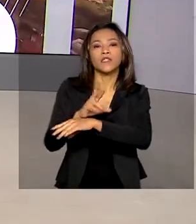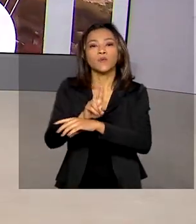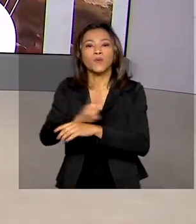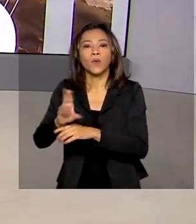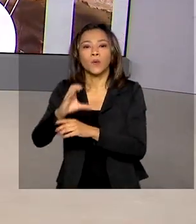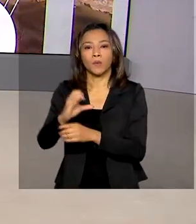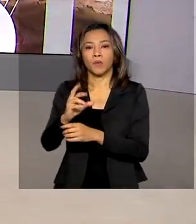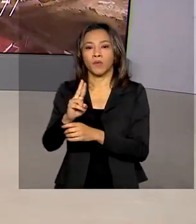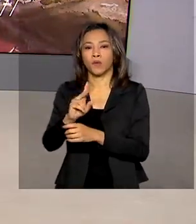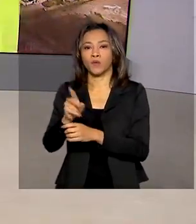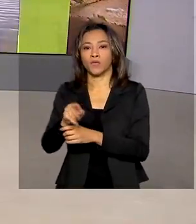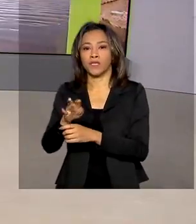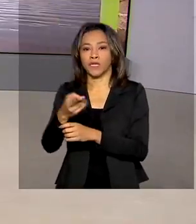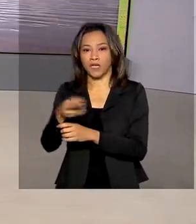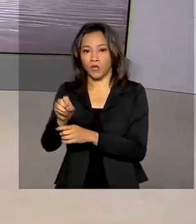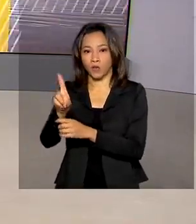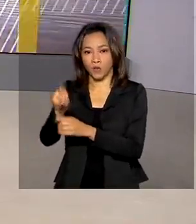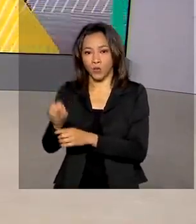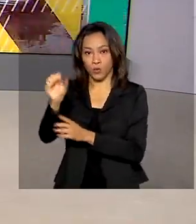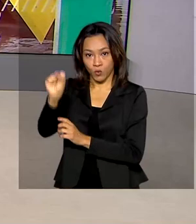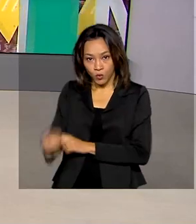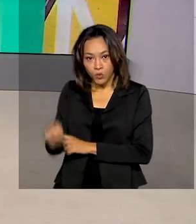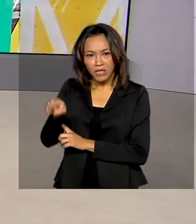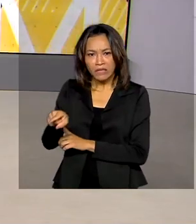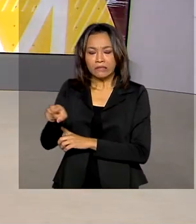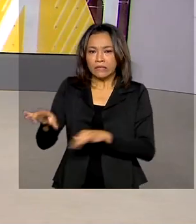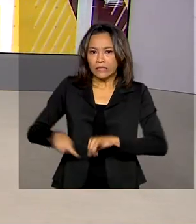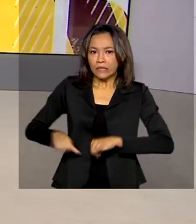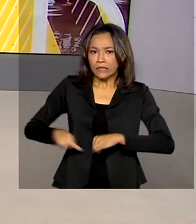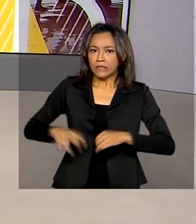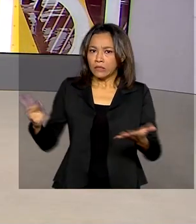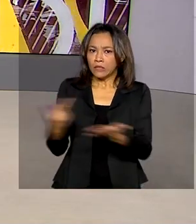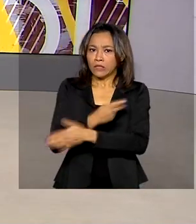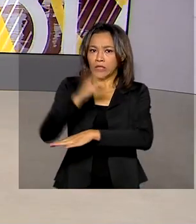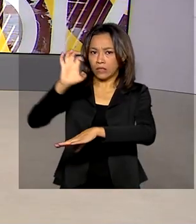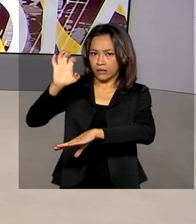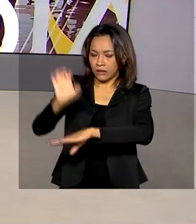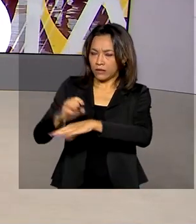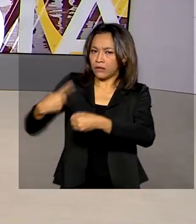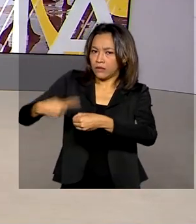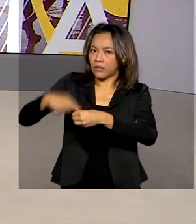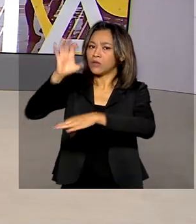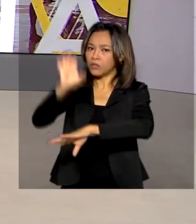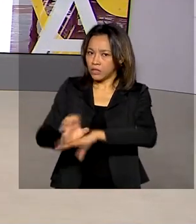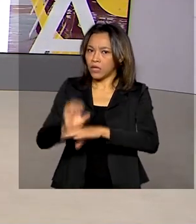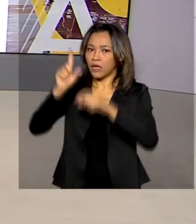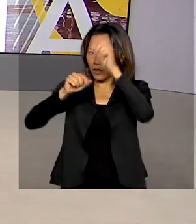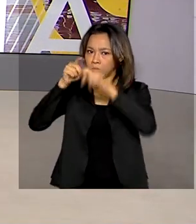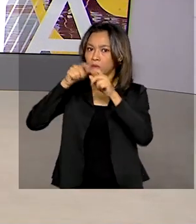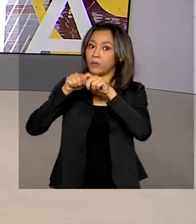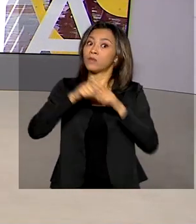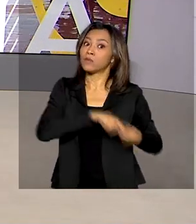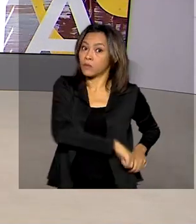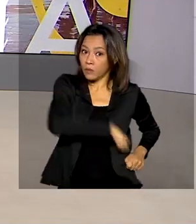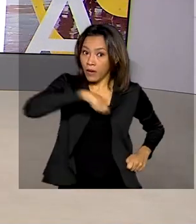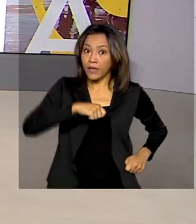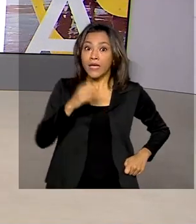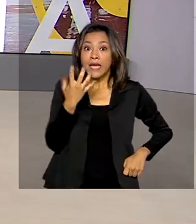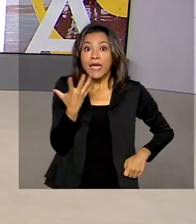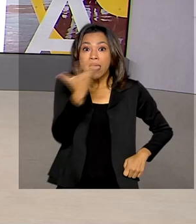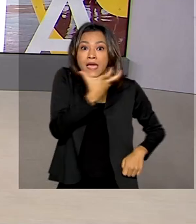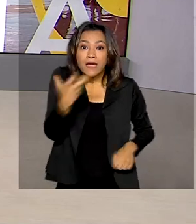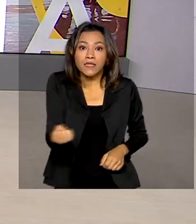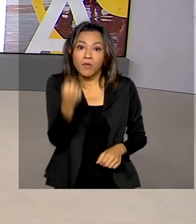Sul, uma das atingidas pelas fortes chuvas no Acre, recebeu durante a visita do presidente Jair Bolsonaro dois pontos de conexão de